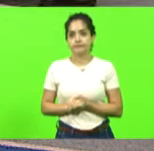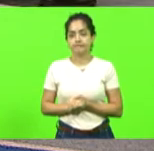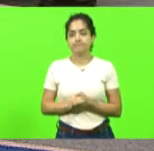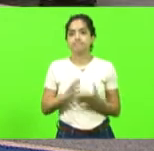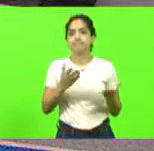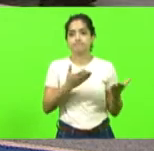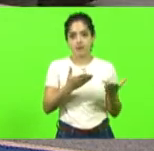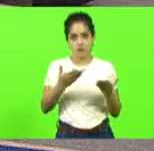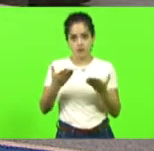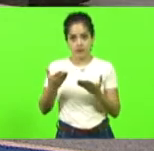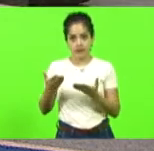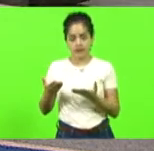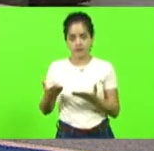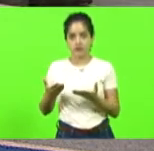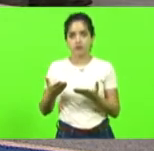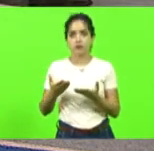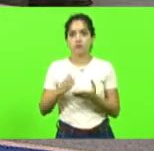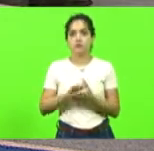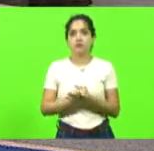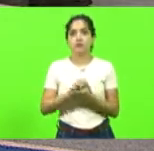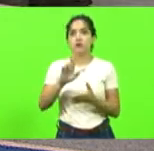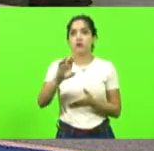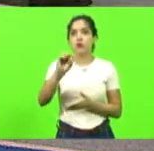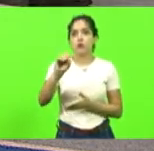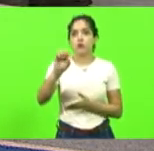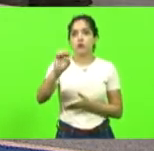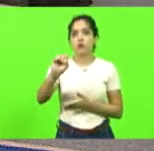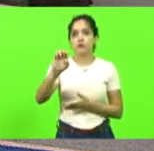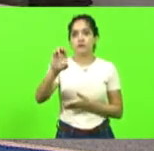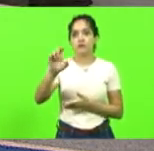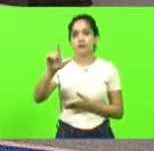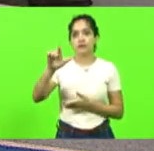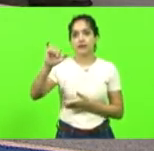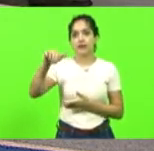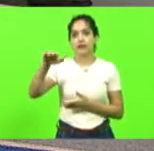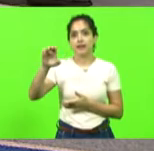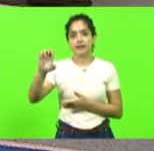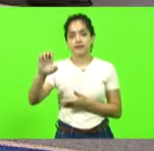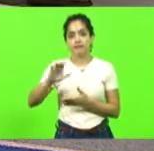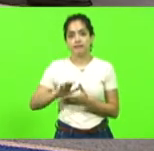Convidamos para receber homenagem a senhora Rosilene da Luz Soso.